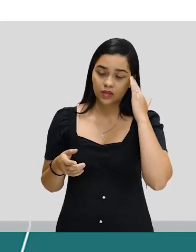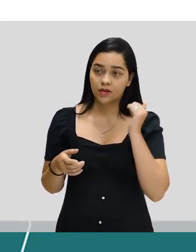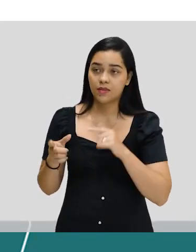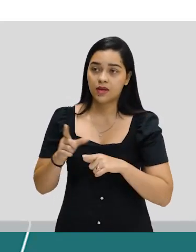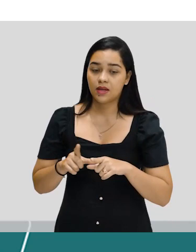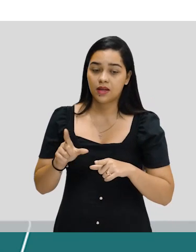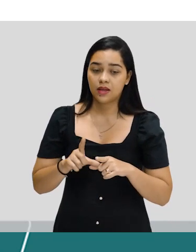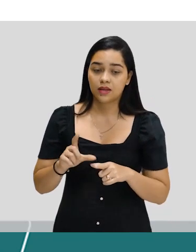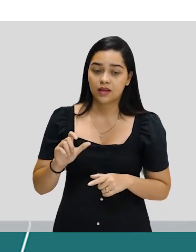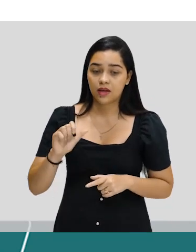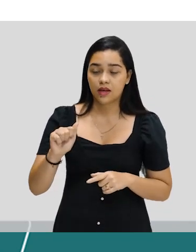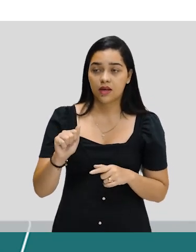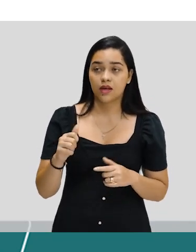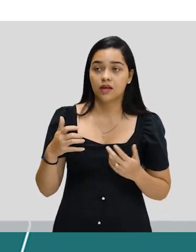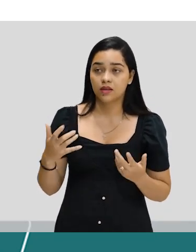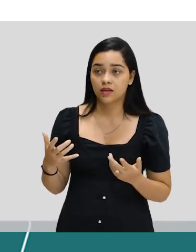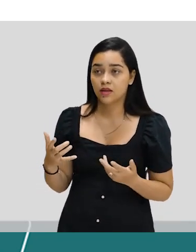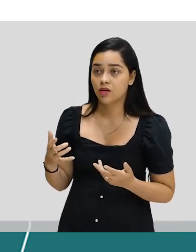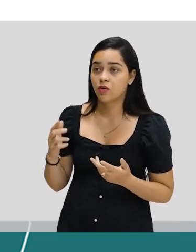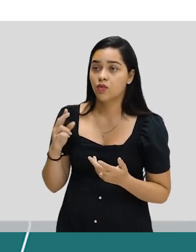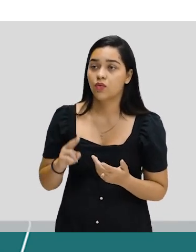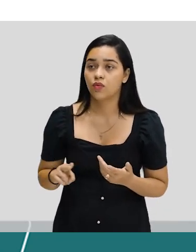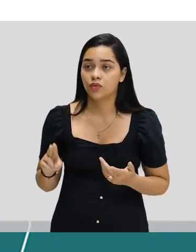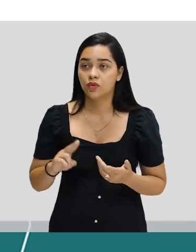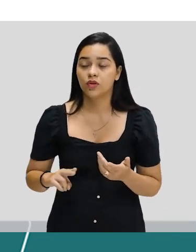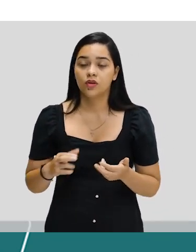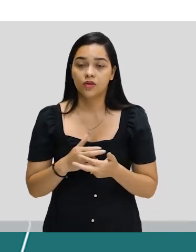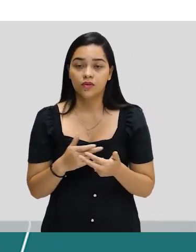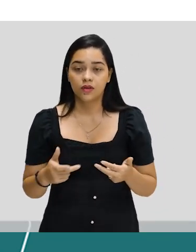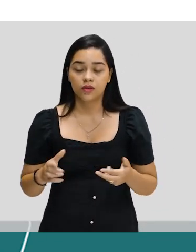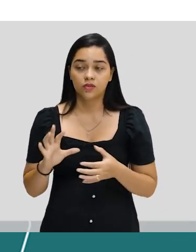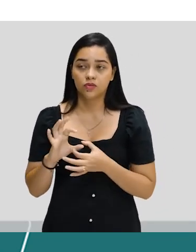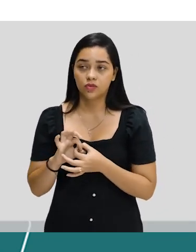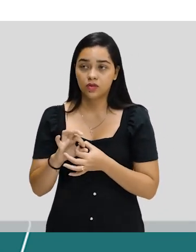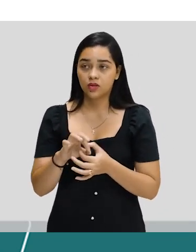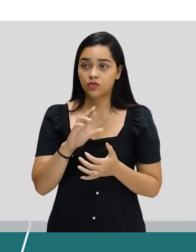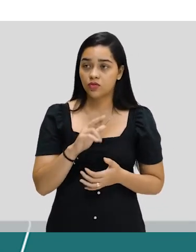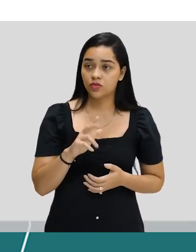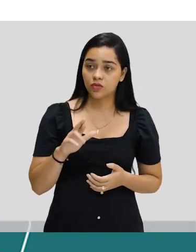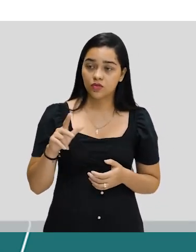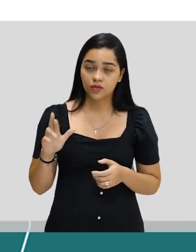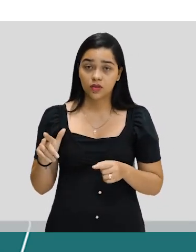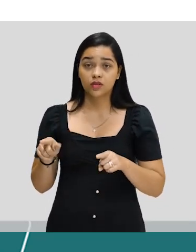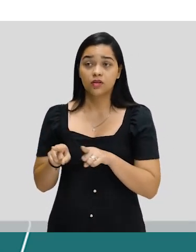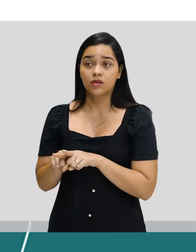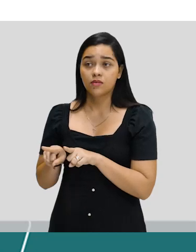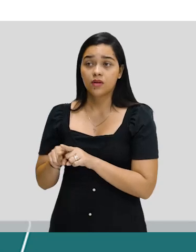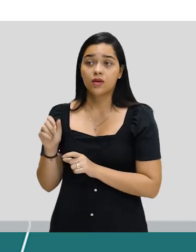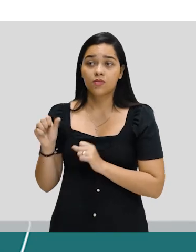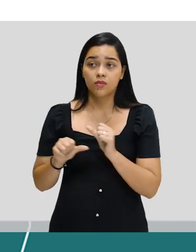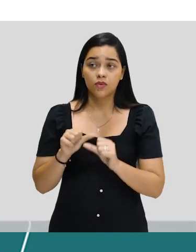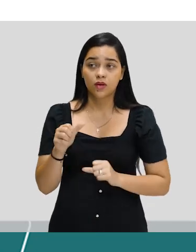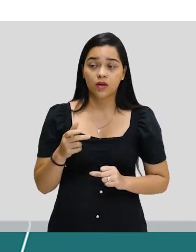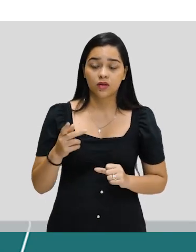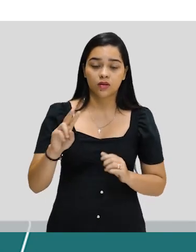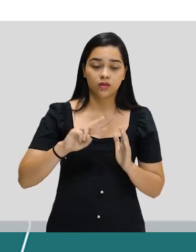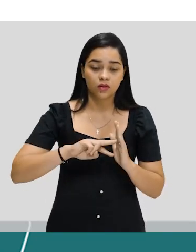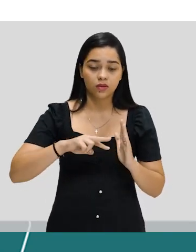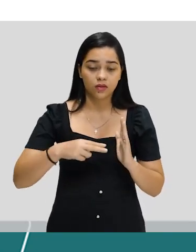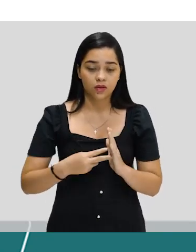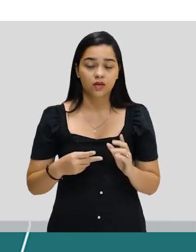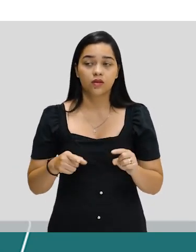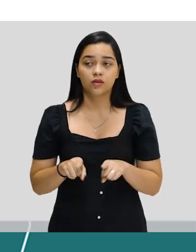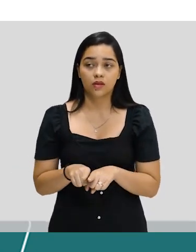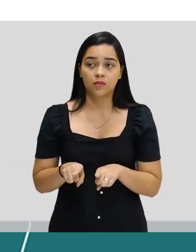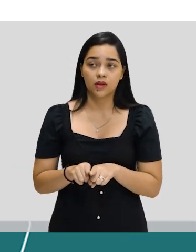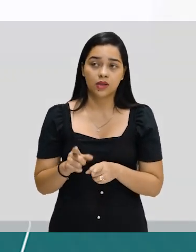a letra A. Então, a palavra meio, usada em contextos diferentes, muda também a sua significação e,